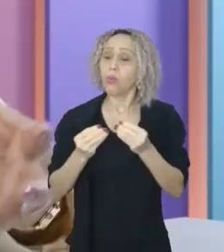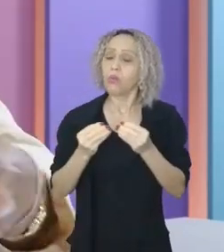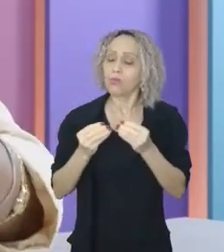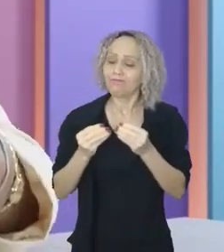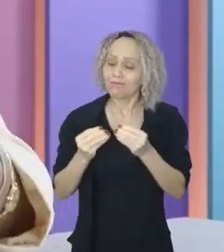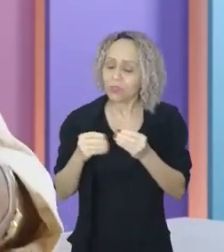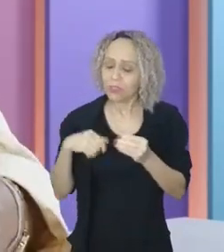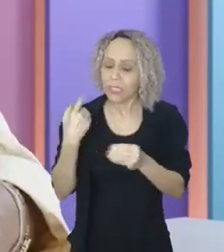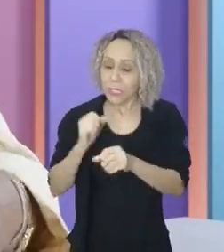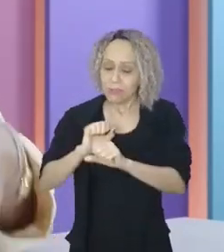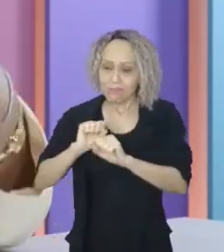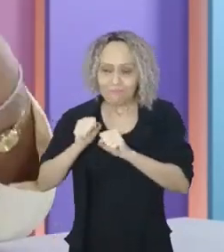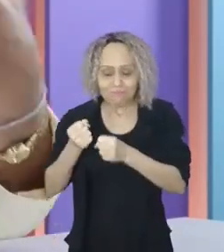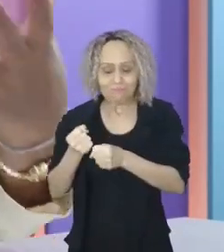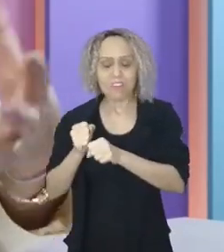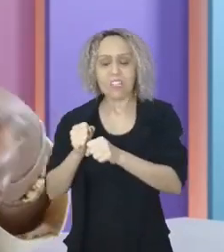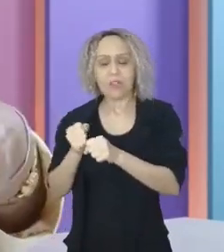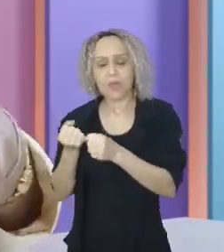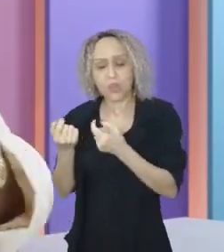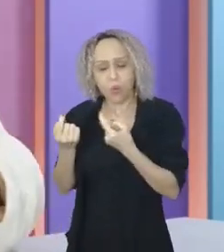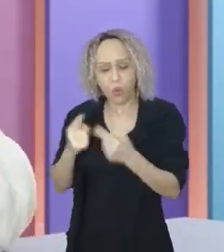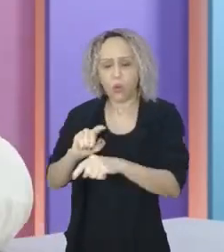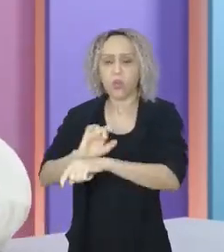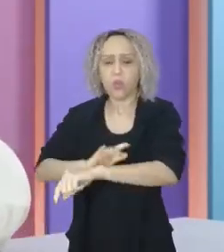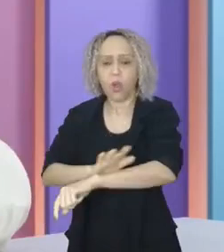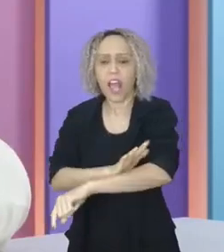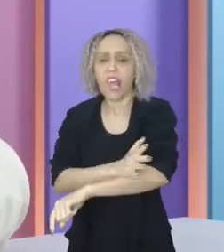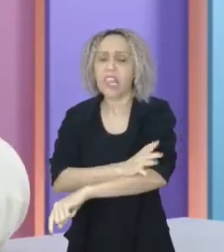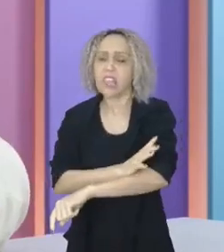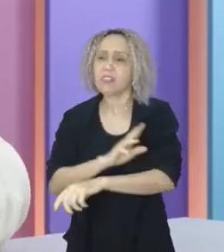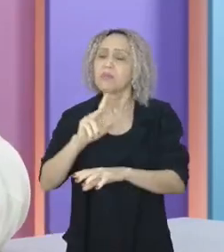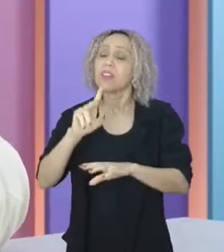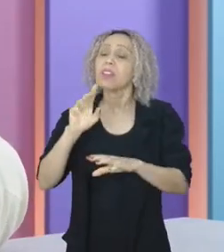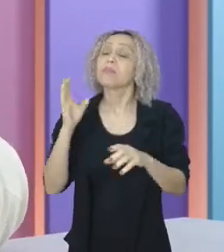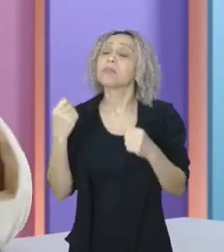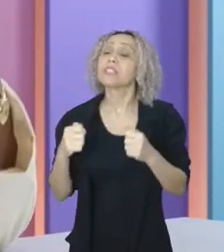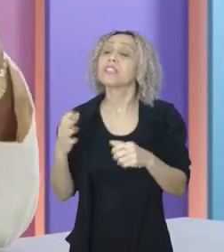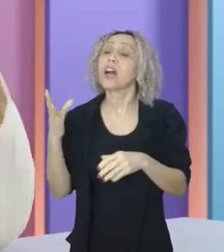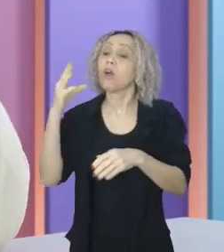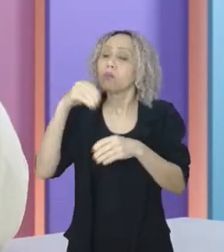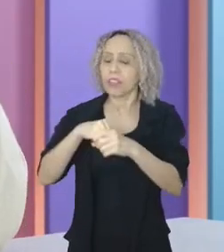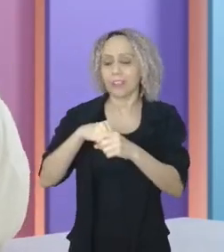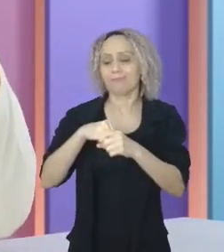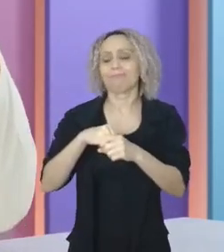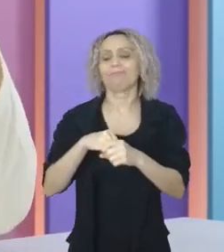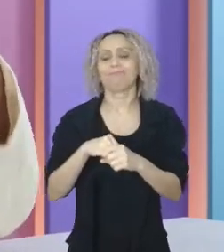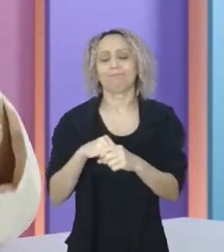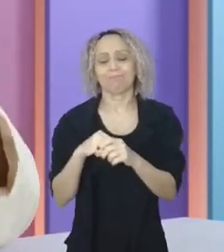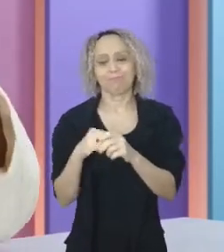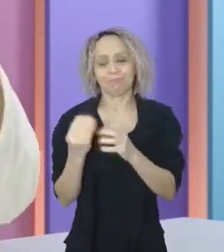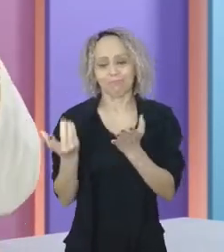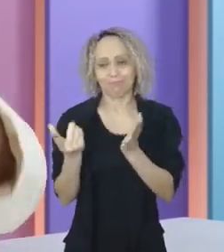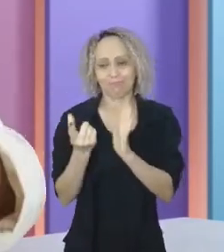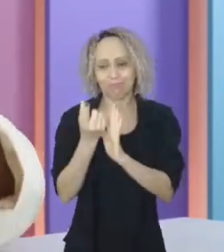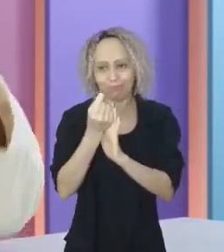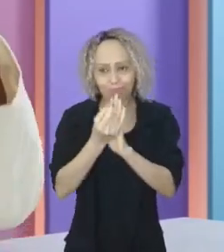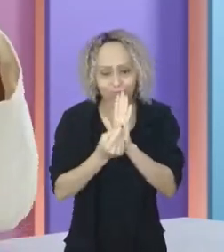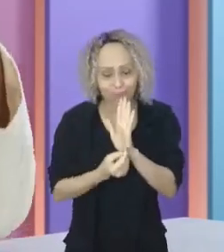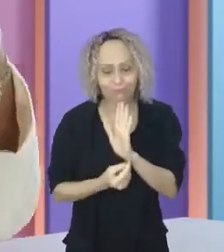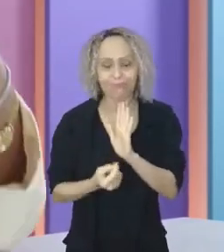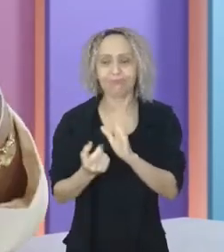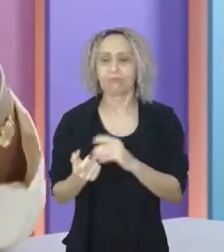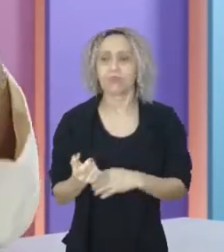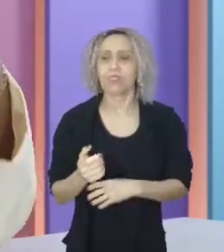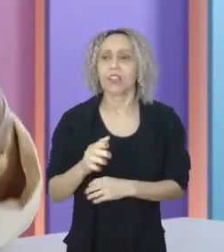esforço enorme, né, a nossa primeira-ministra Matilde Ribeiro, me lembro da Matilde Ribeiro e da